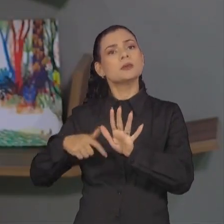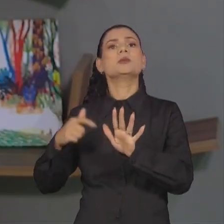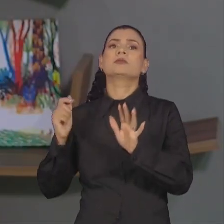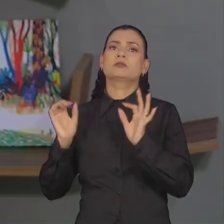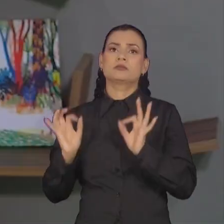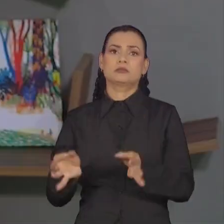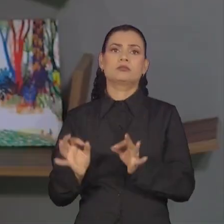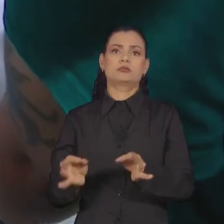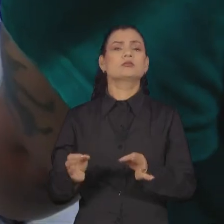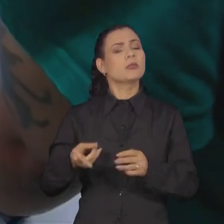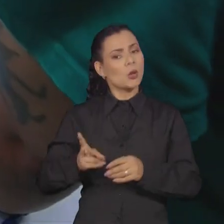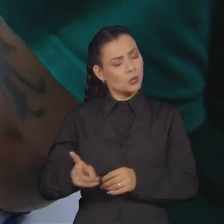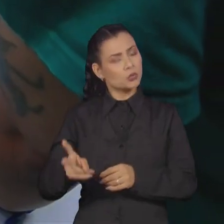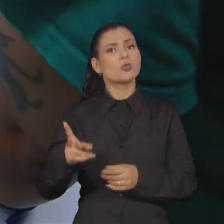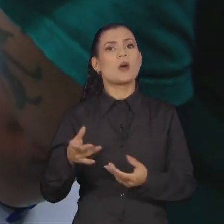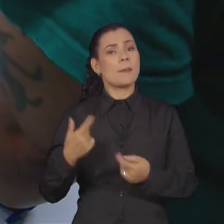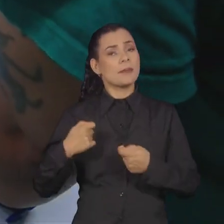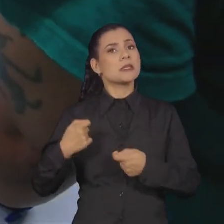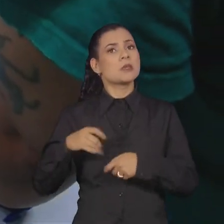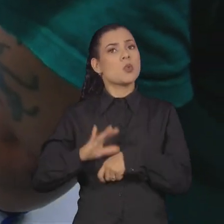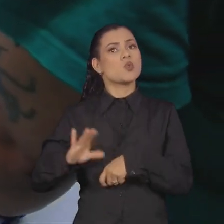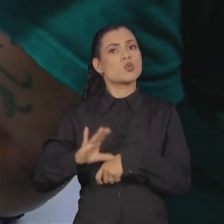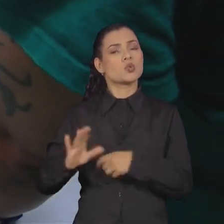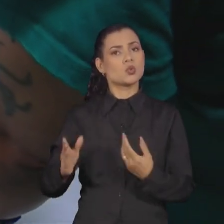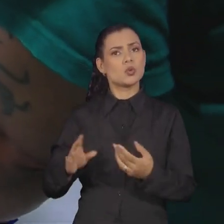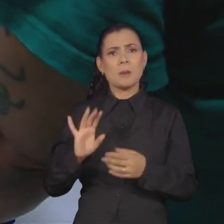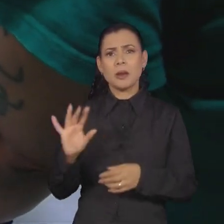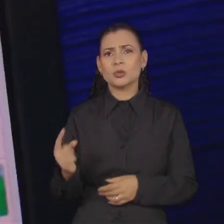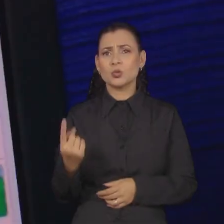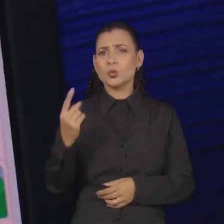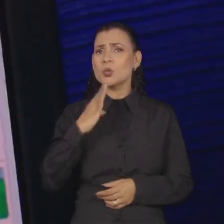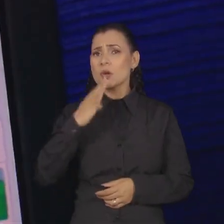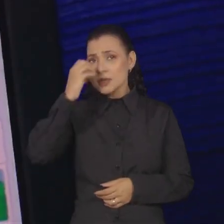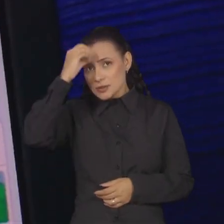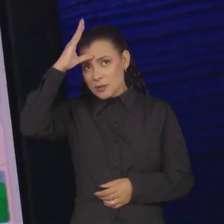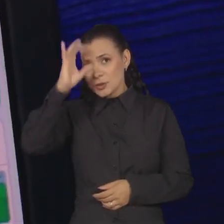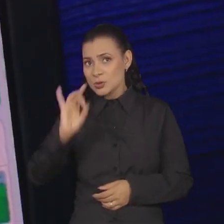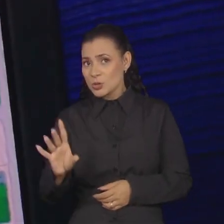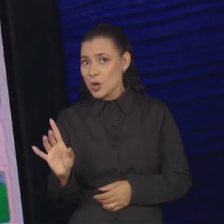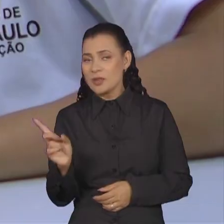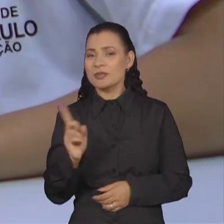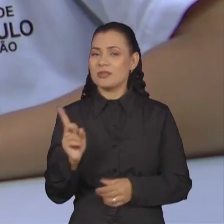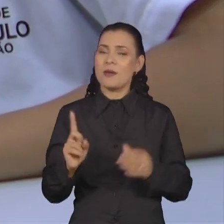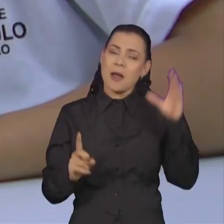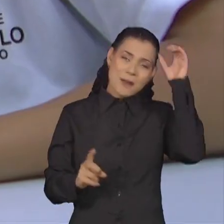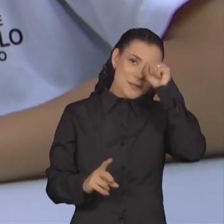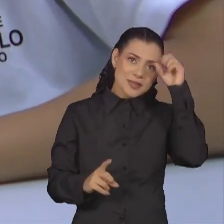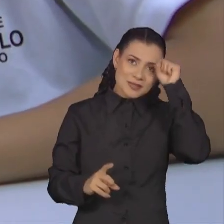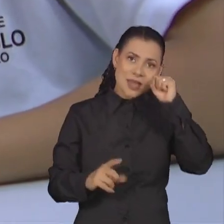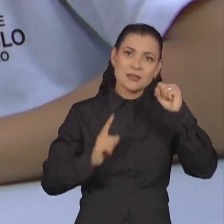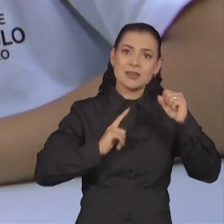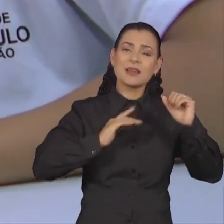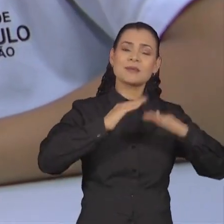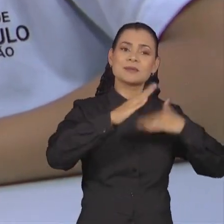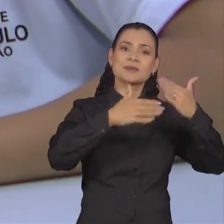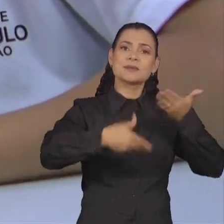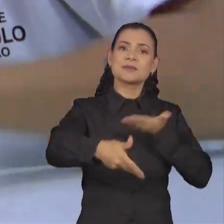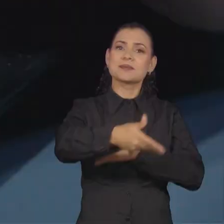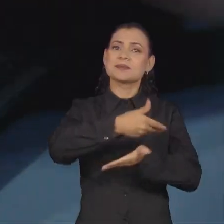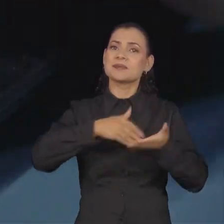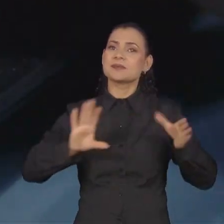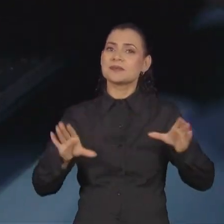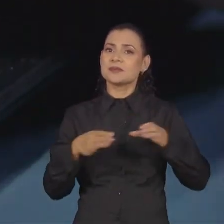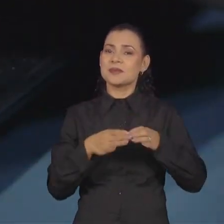ele seja POED. Se antes o professor era a única fonte de conhecimento, hoje o aprendizado é construído de forma colaborativa